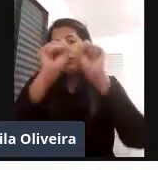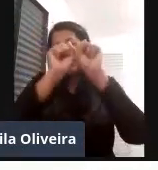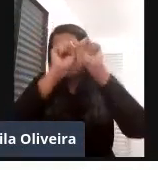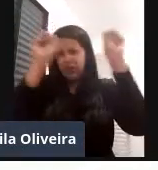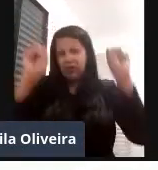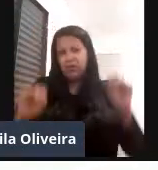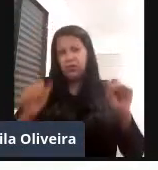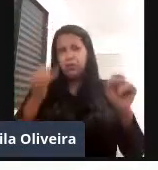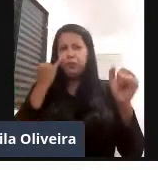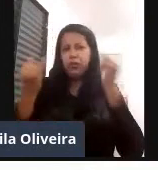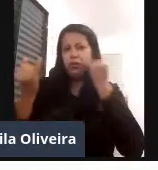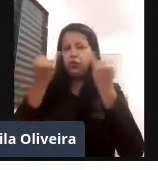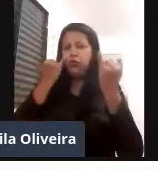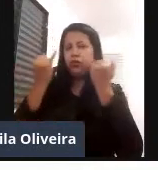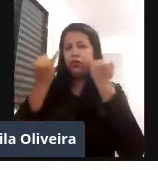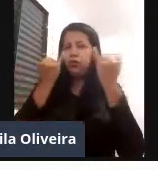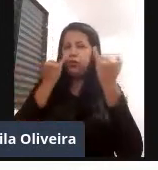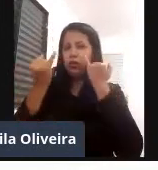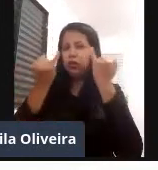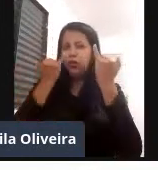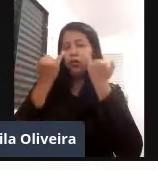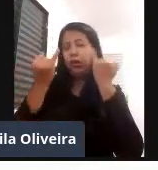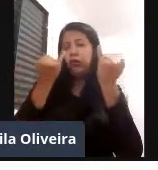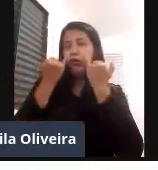são muito